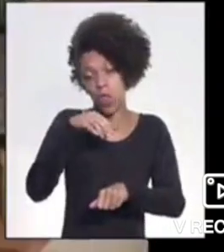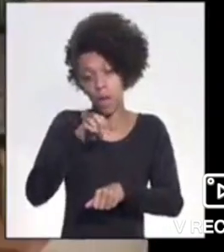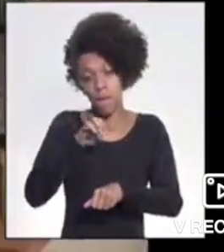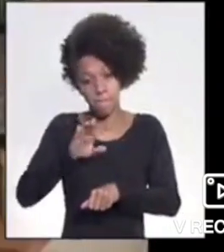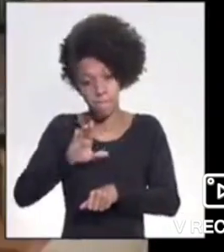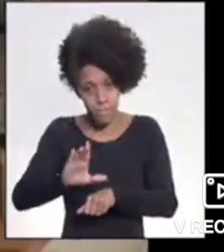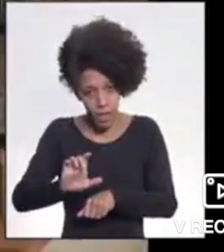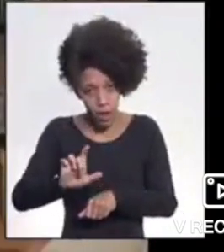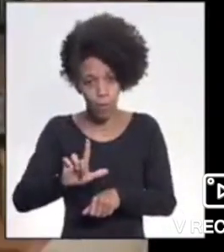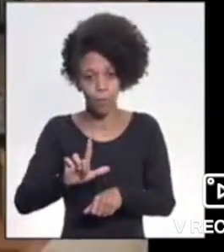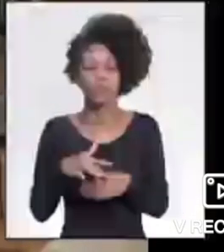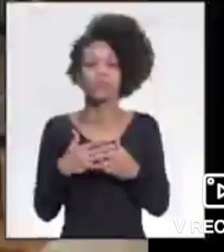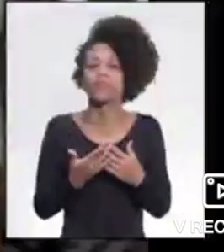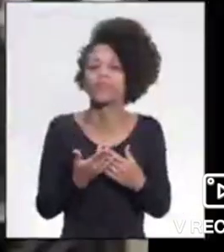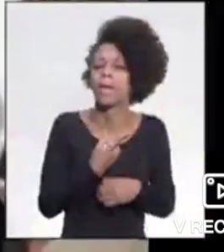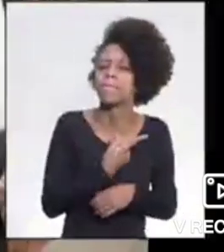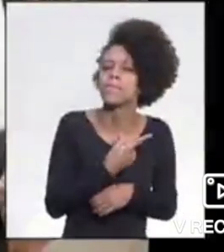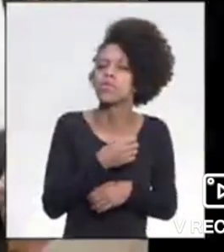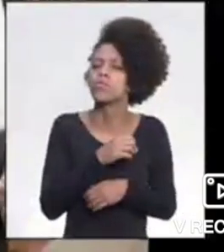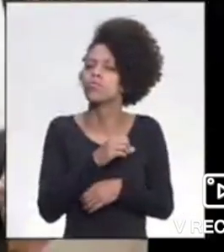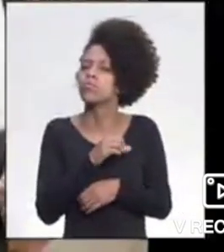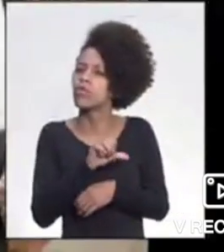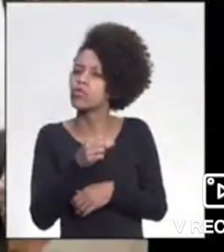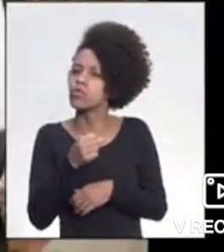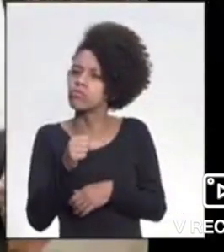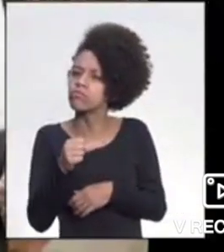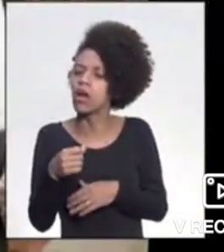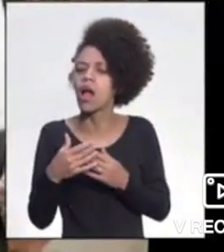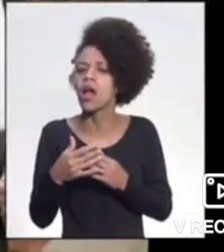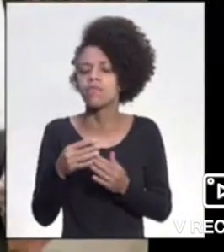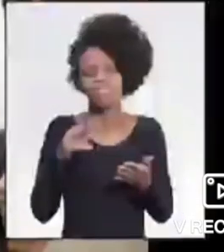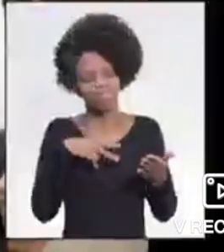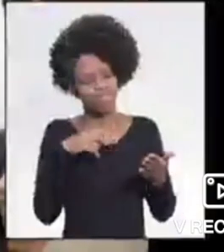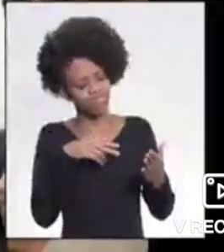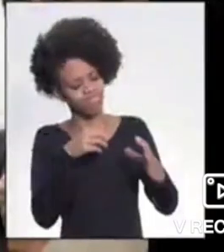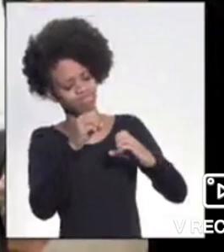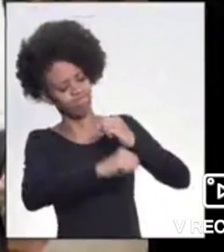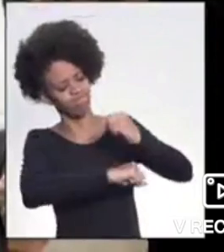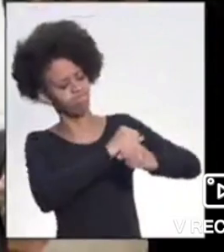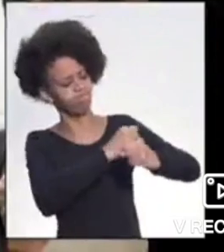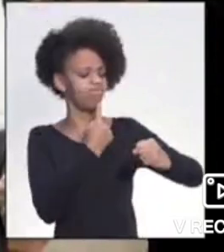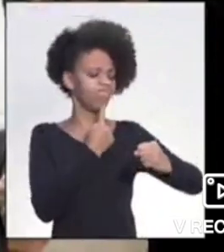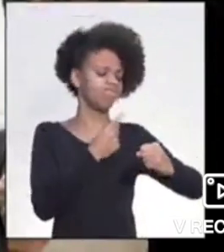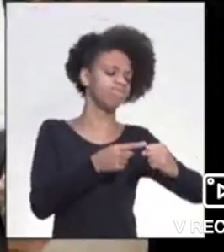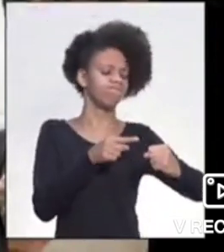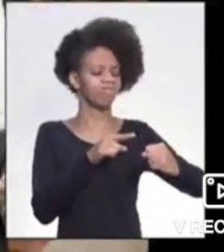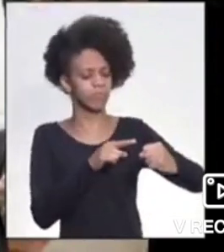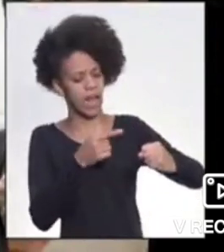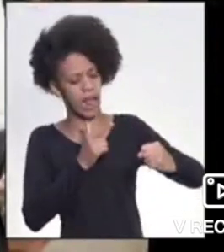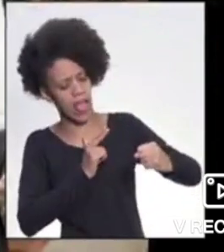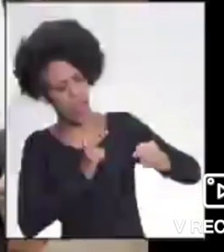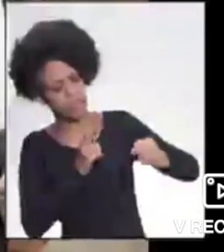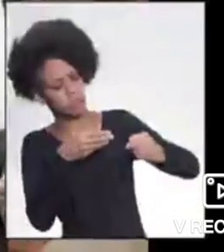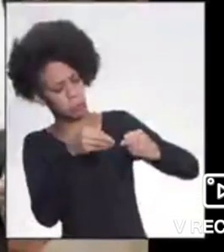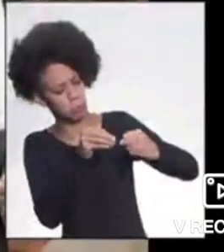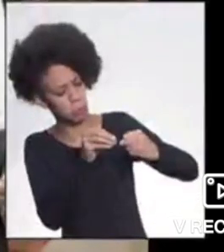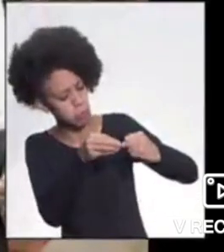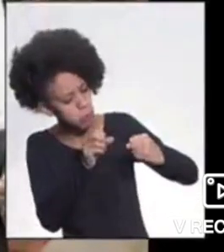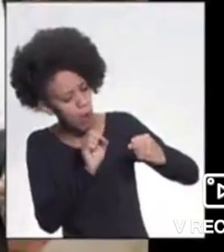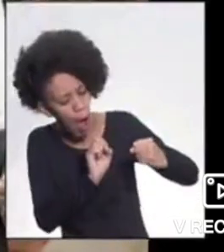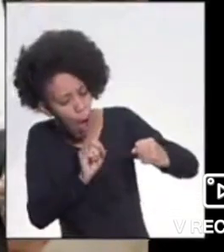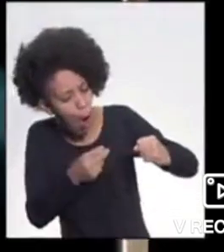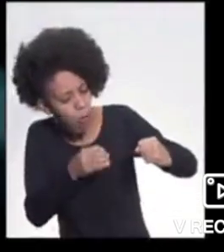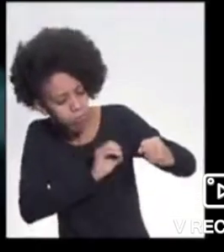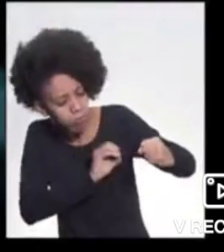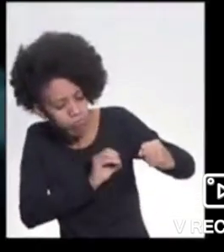Em 1908, Rutherford analisava o modelo atômico de Thomson e se indagava se a matéria seria densa ou cheia de espaços vazios. Por conta disso,